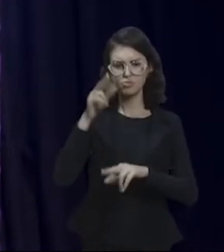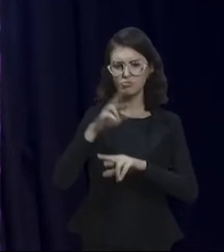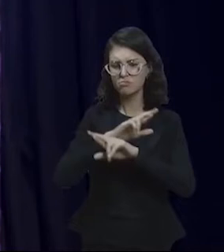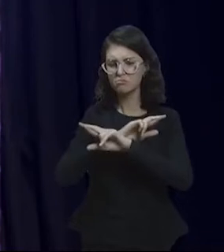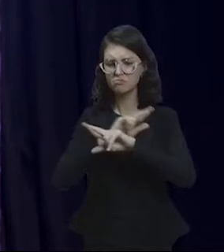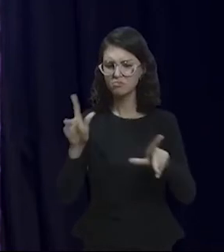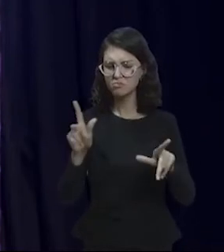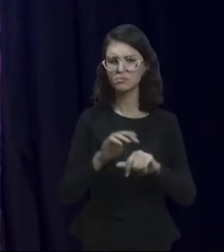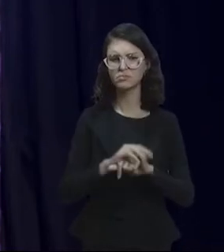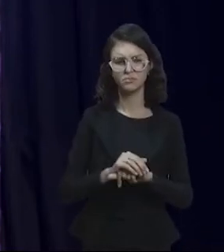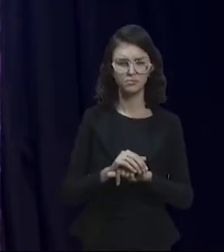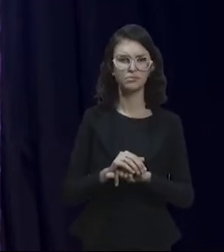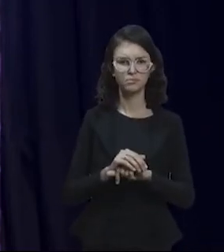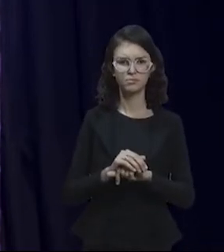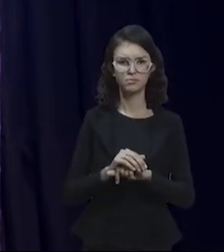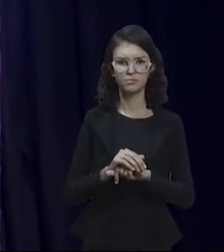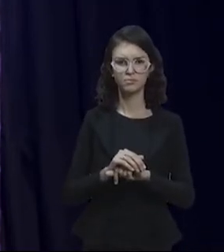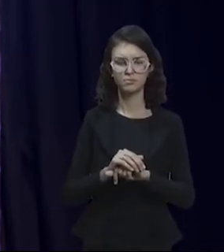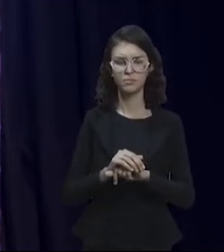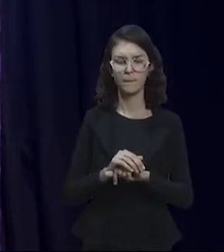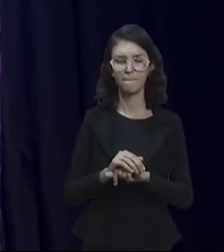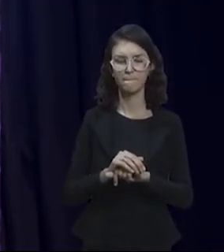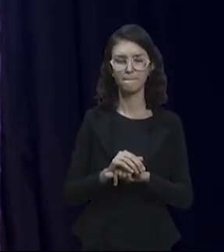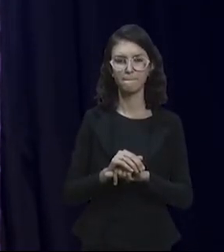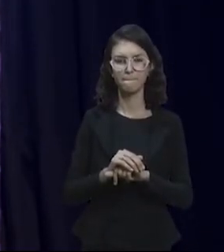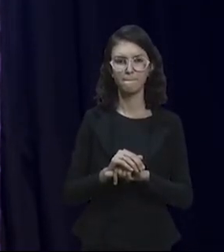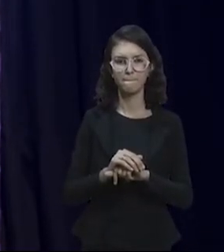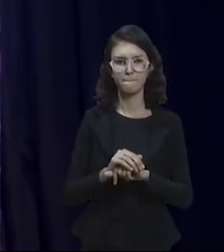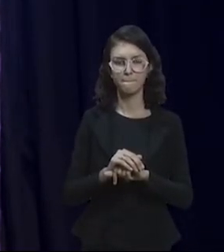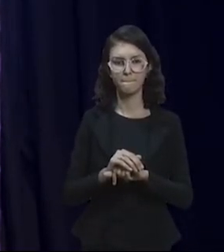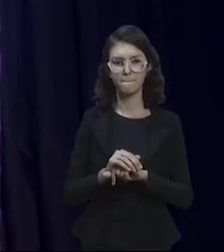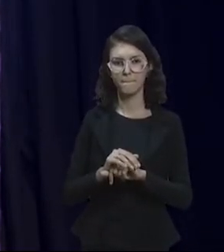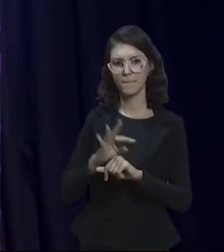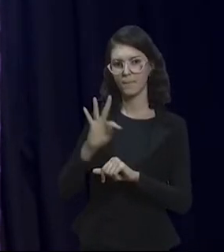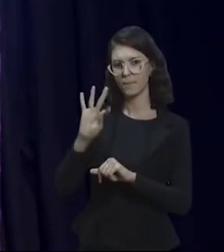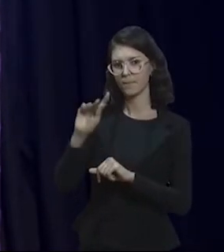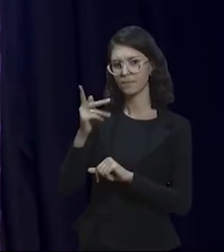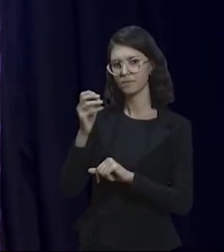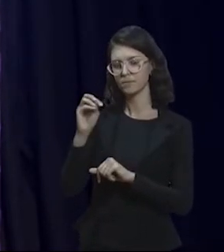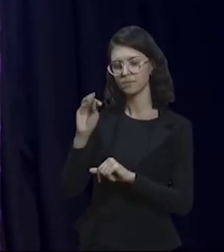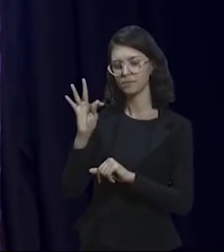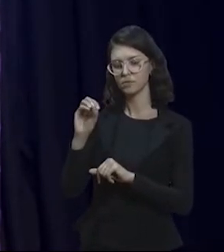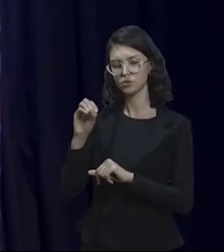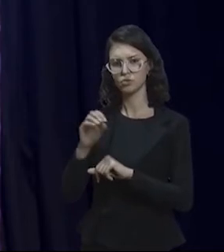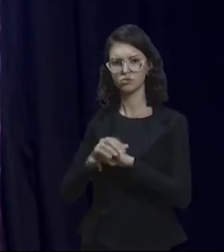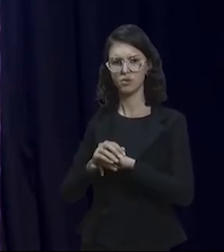diversas do ponto de vista ideológico. Mas o Churchill foi um conservador,